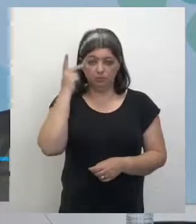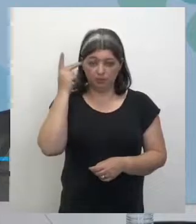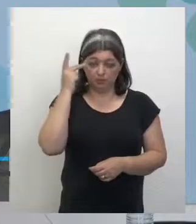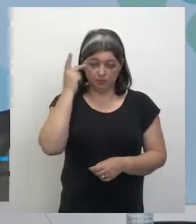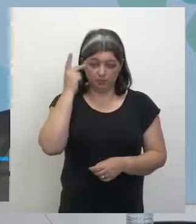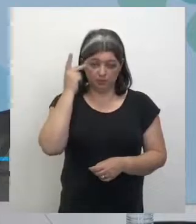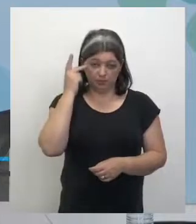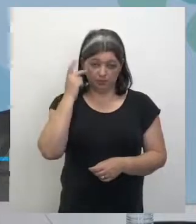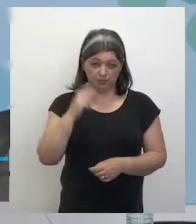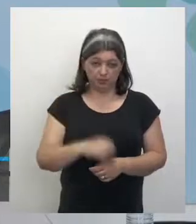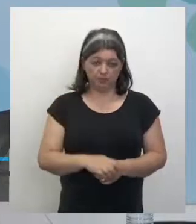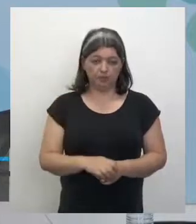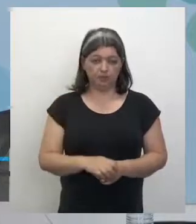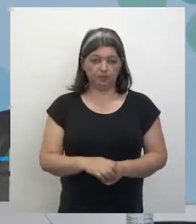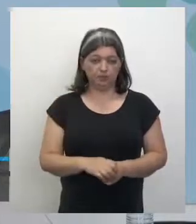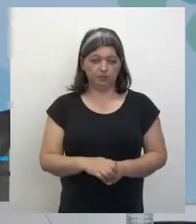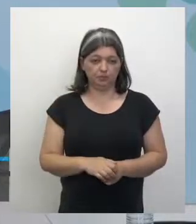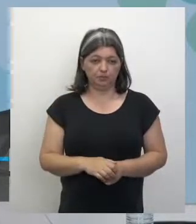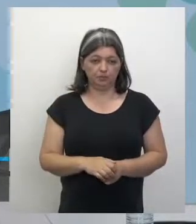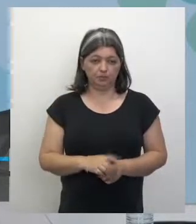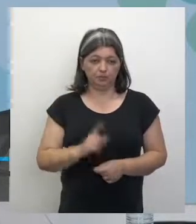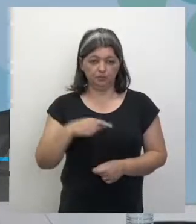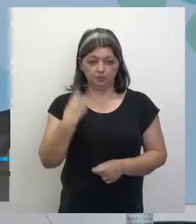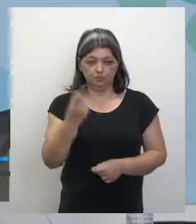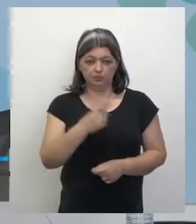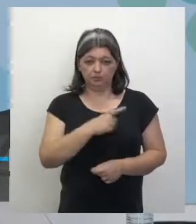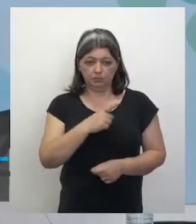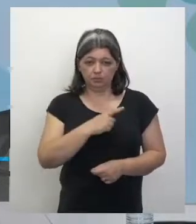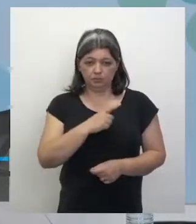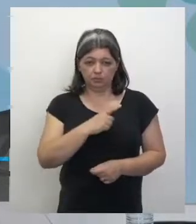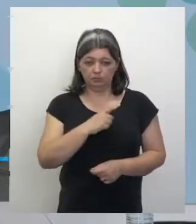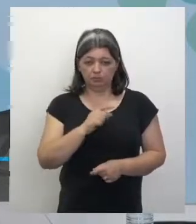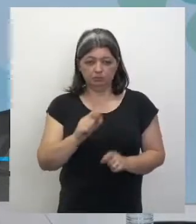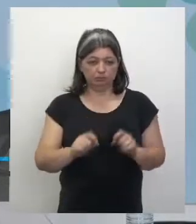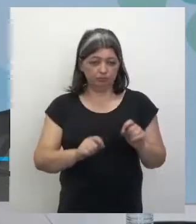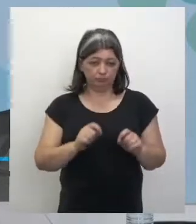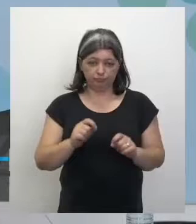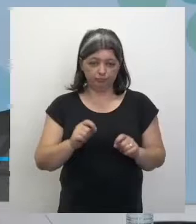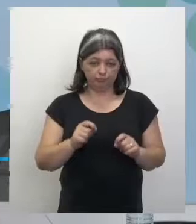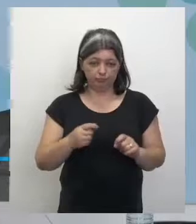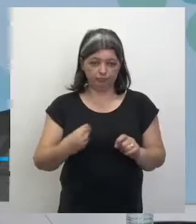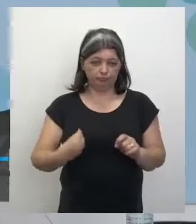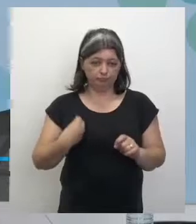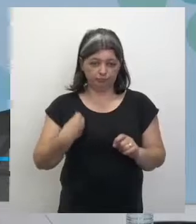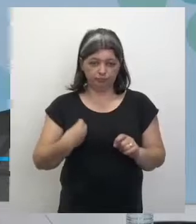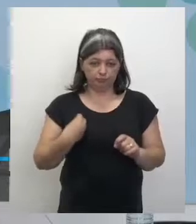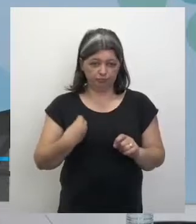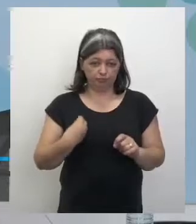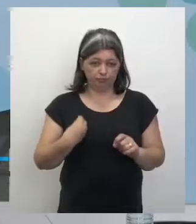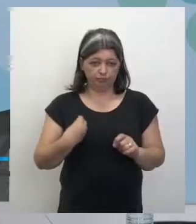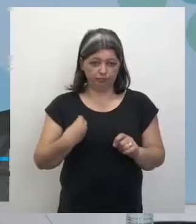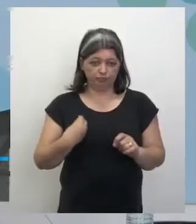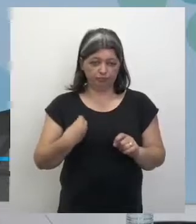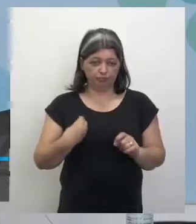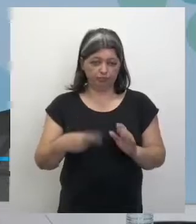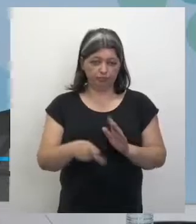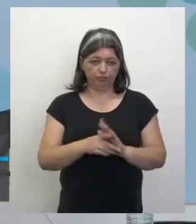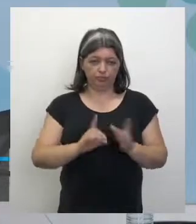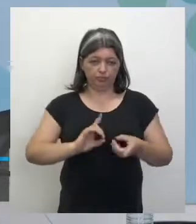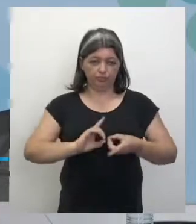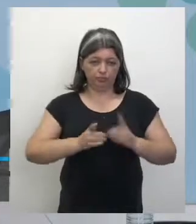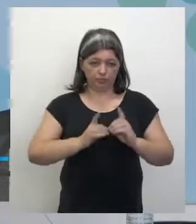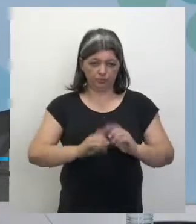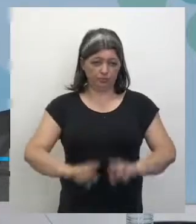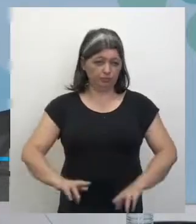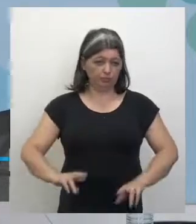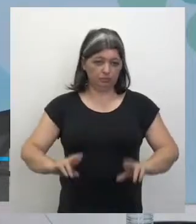Paulo, é, nós temos uma vida totalmente, uma dinâmica, né,